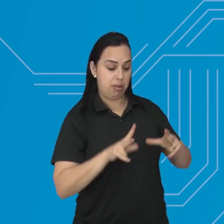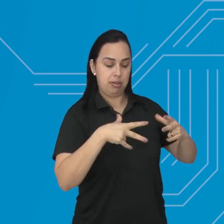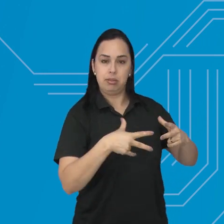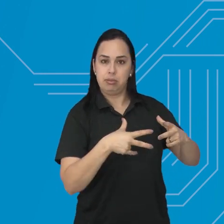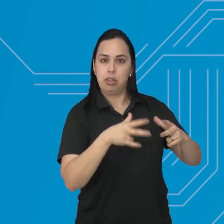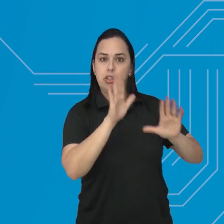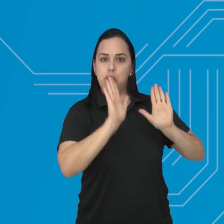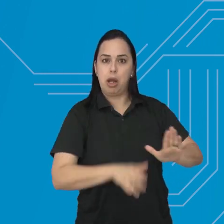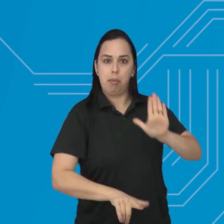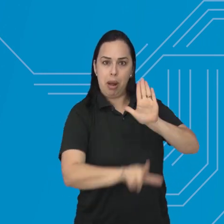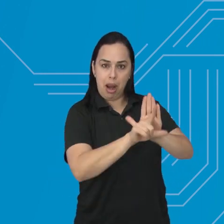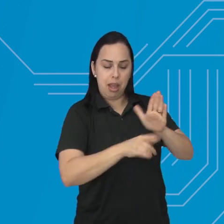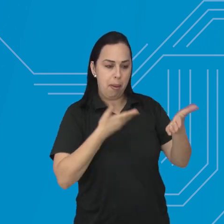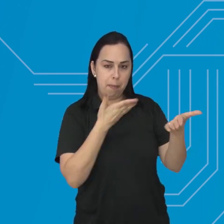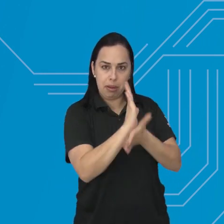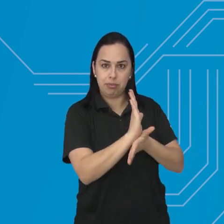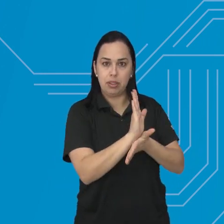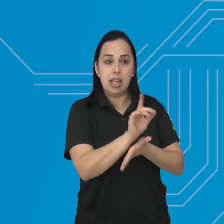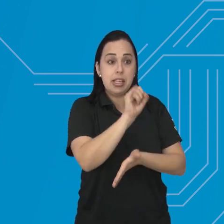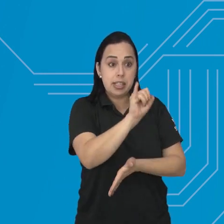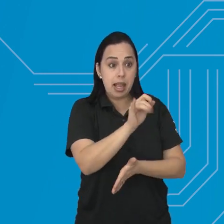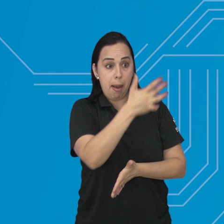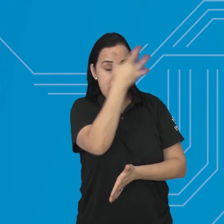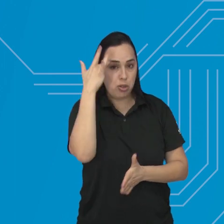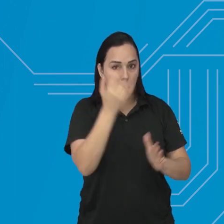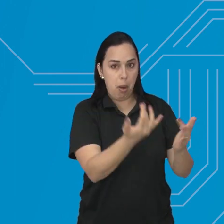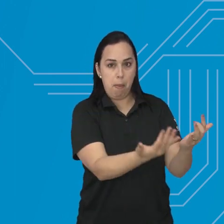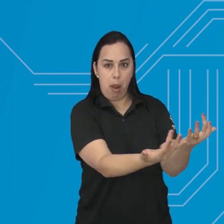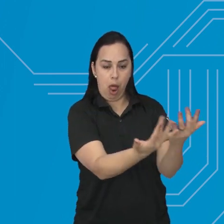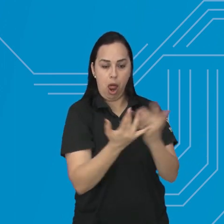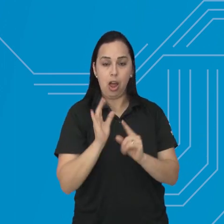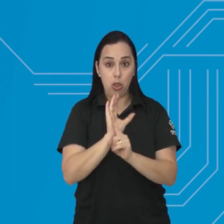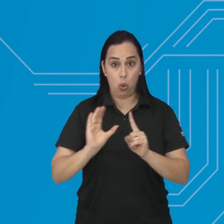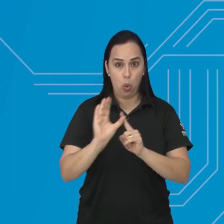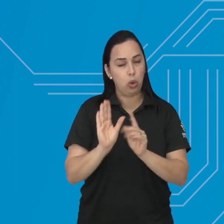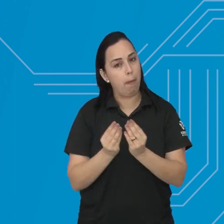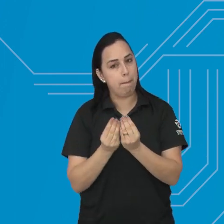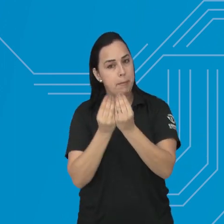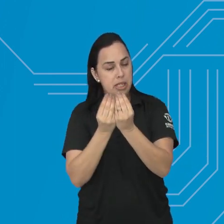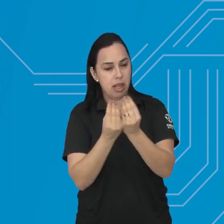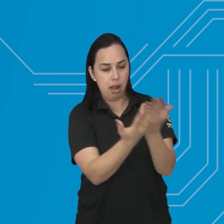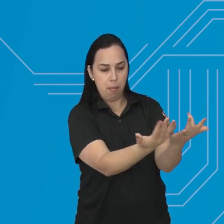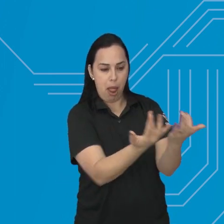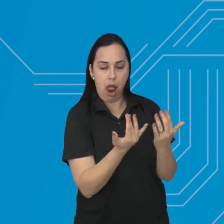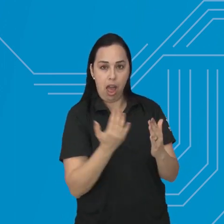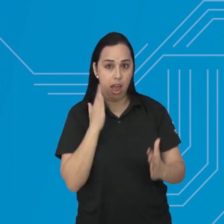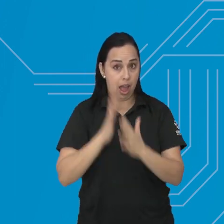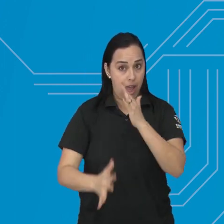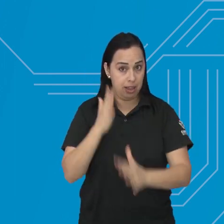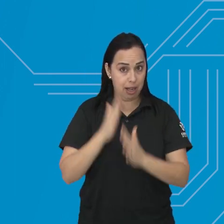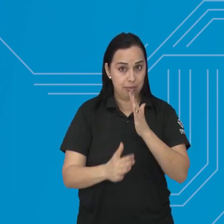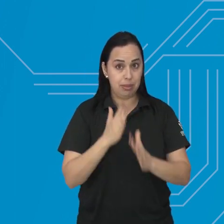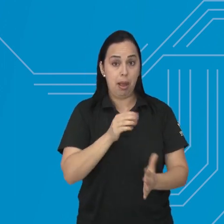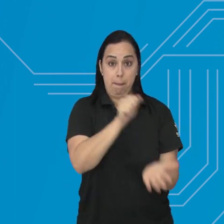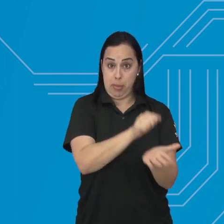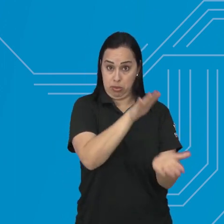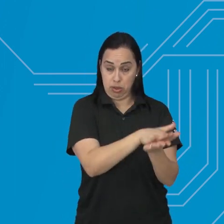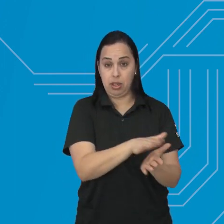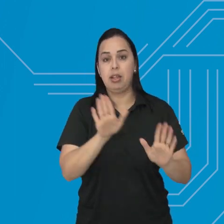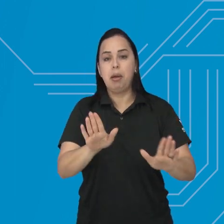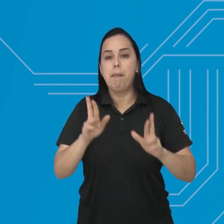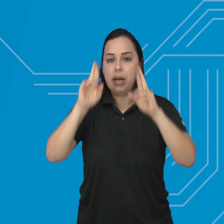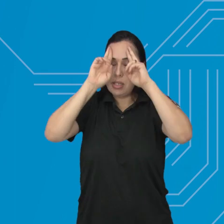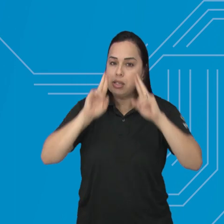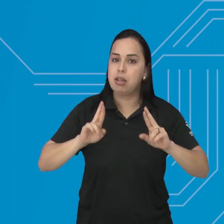lei aprovada trata do assunto para multar quem interromper cultos e missas. Ainda assim, quando a gente fala de